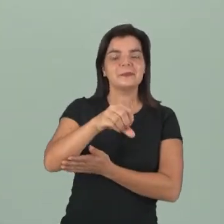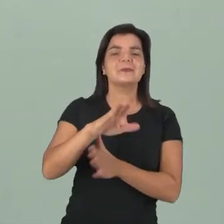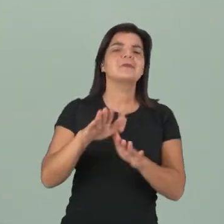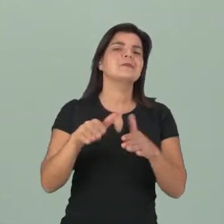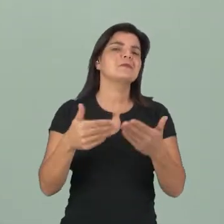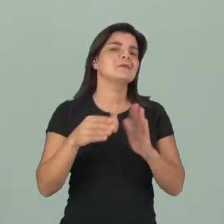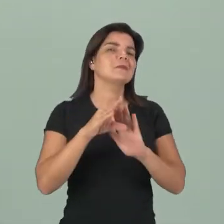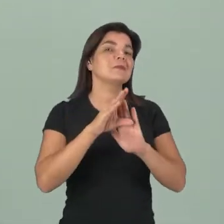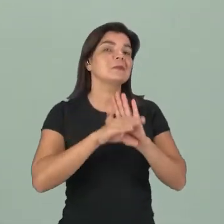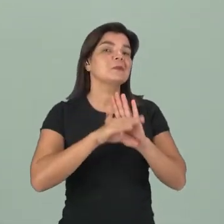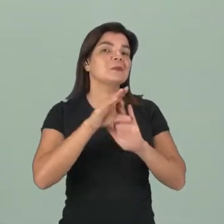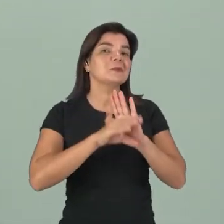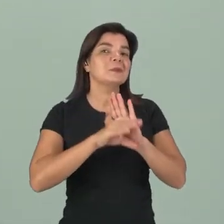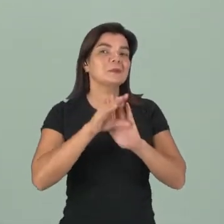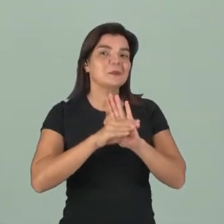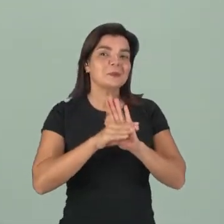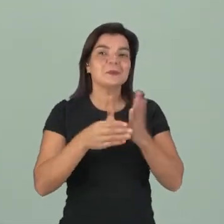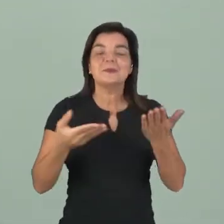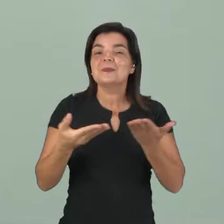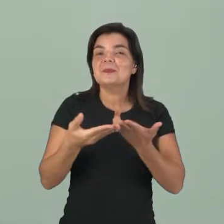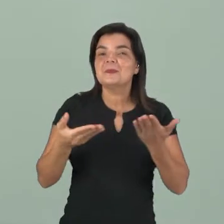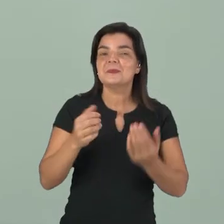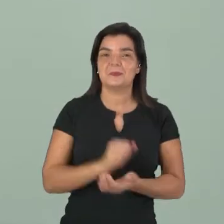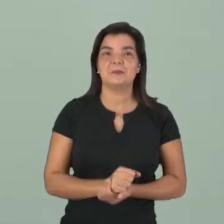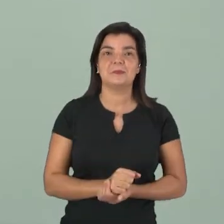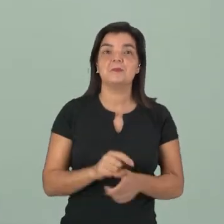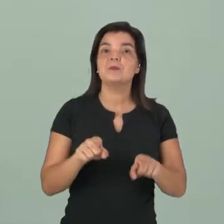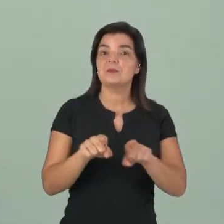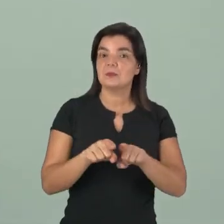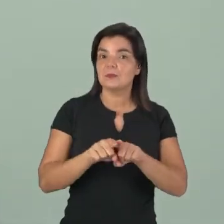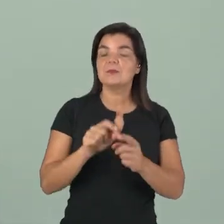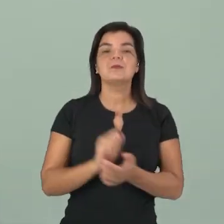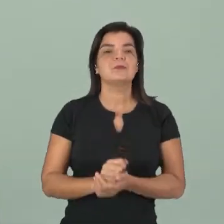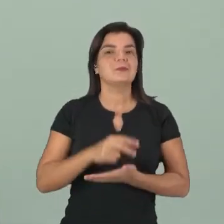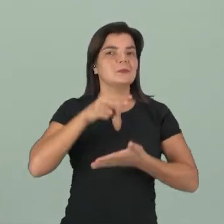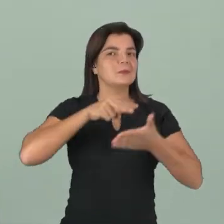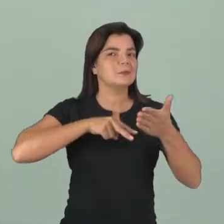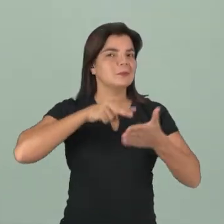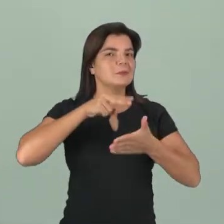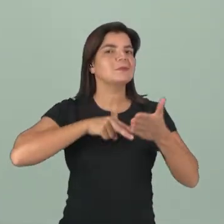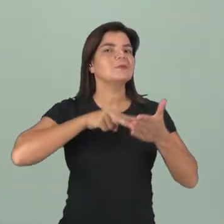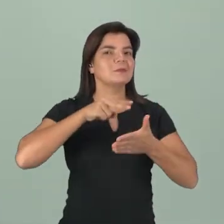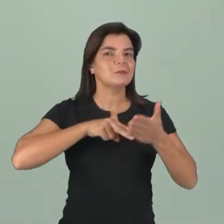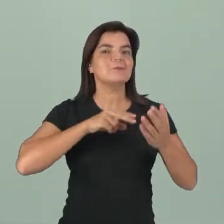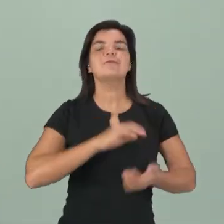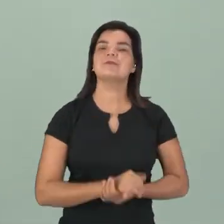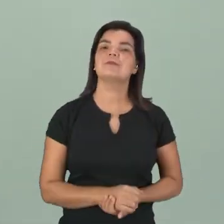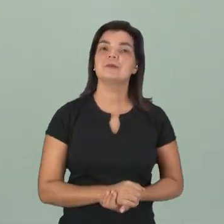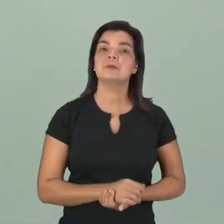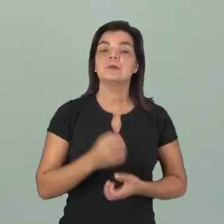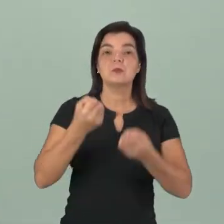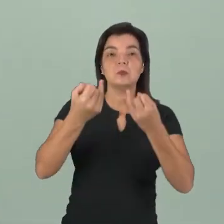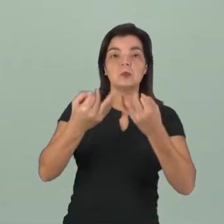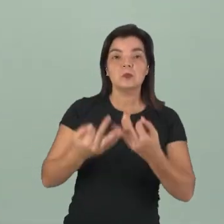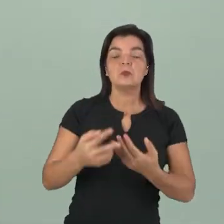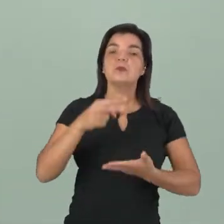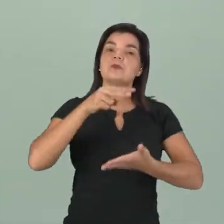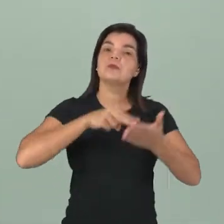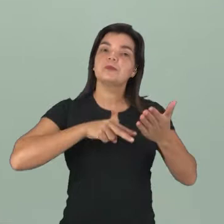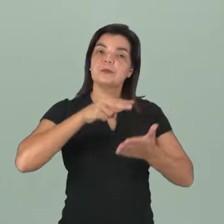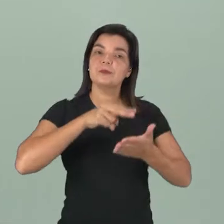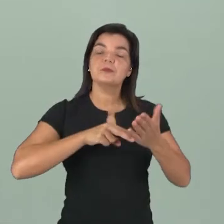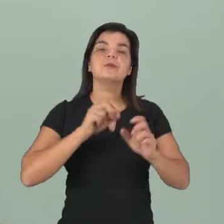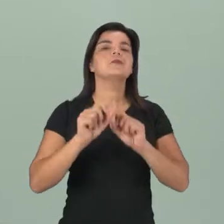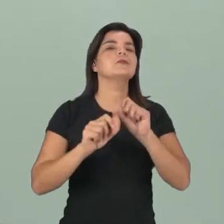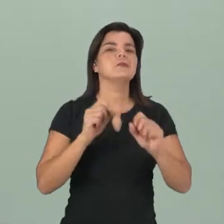Qual o conteúdo de hoje? Hoje vamos falar, né, de um eixo comunicativo chamado leitura, né, galerinha? Quando eu falo de leitura,